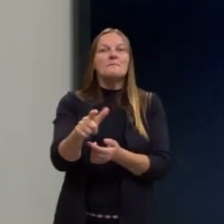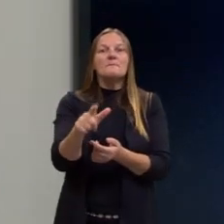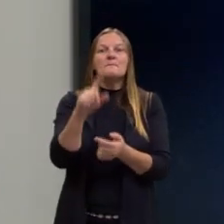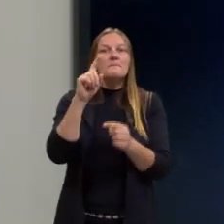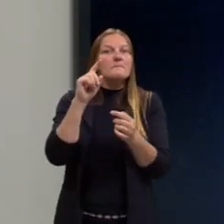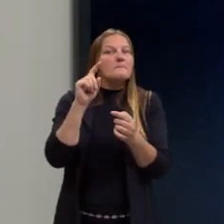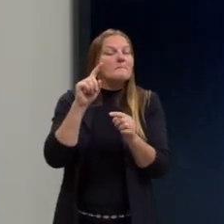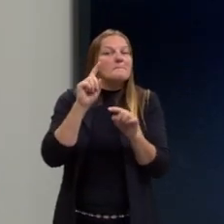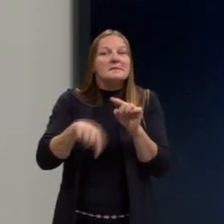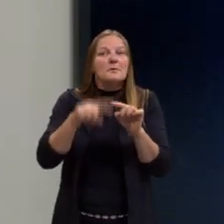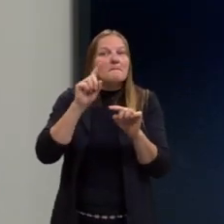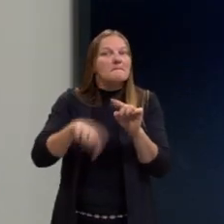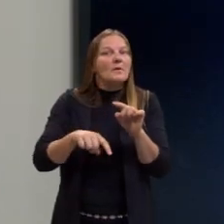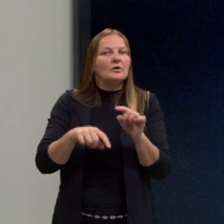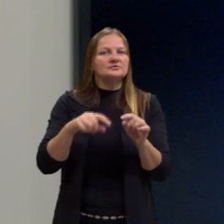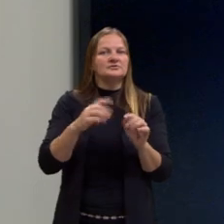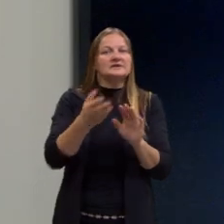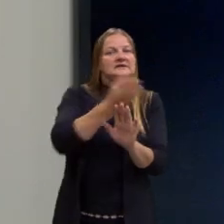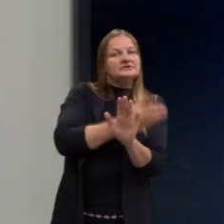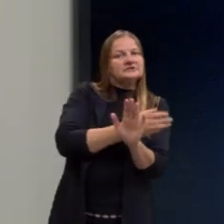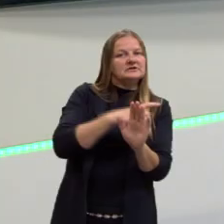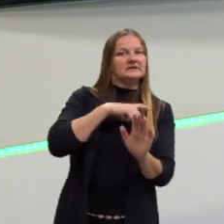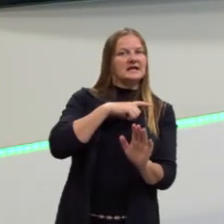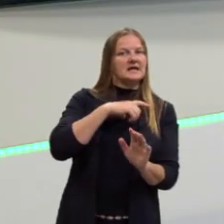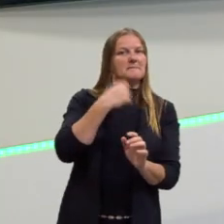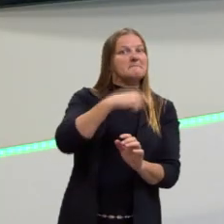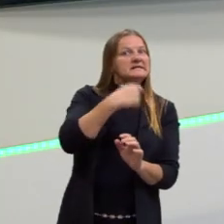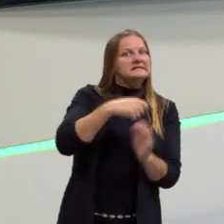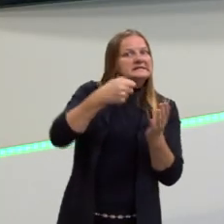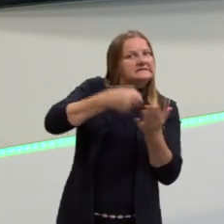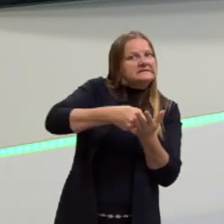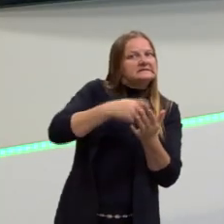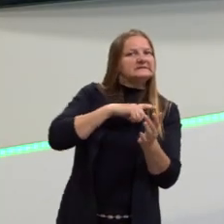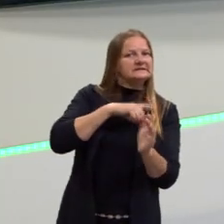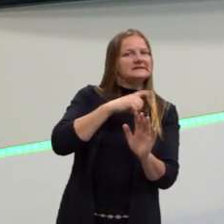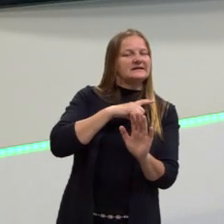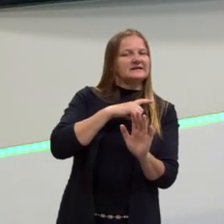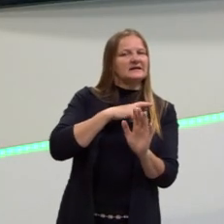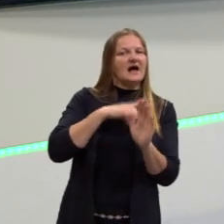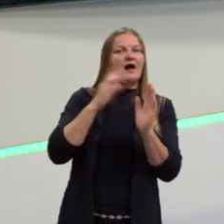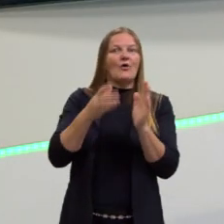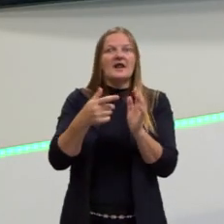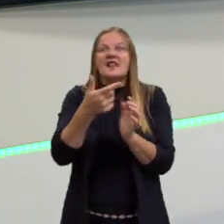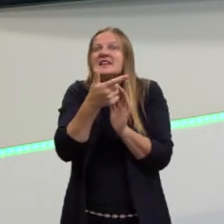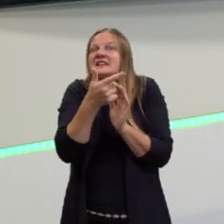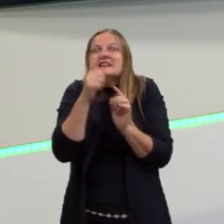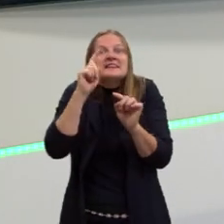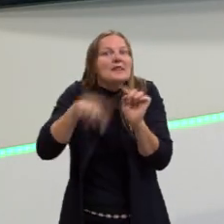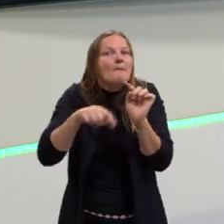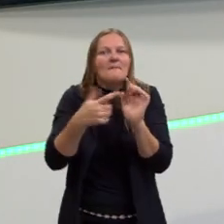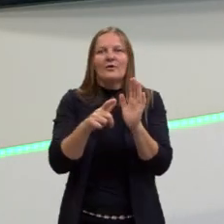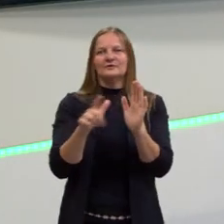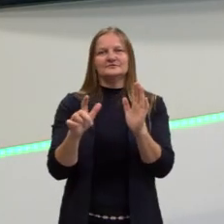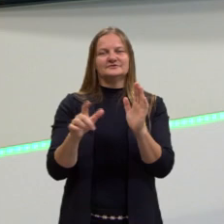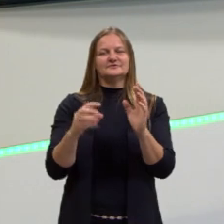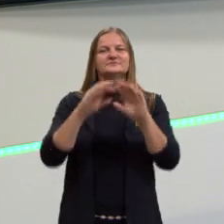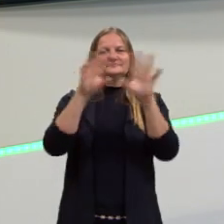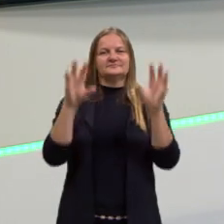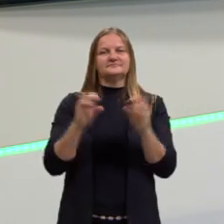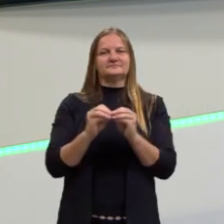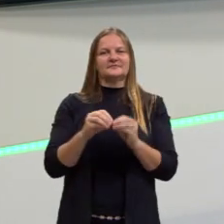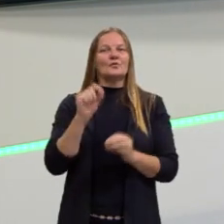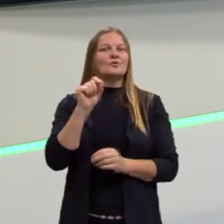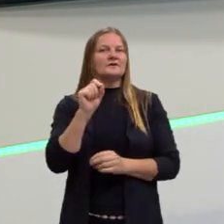conclusão a gente falou do que pode ter do que pode do que deve ter né não sou daqui pode mais do que deve ter na conclusão